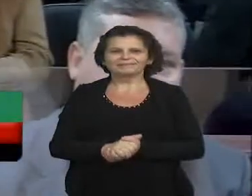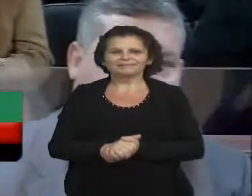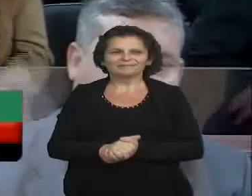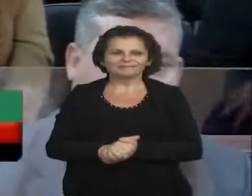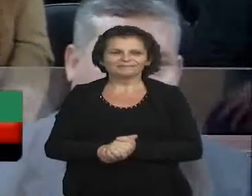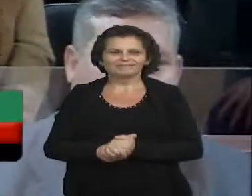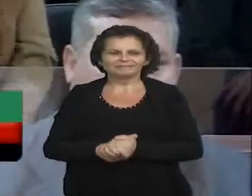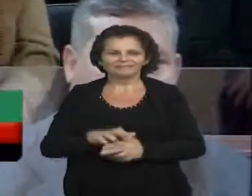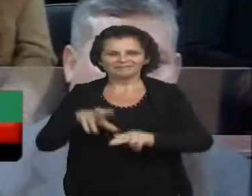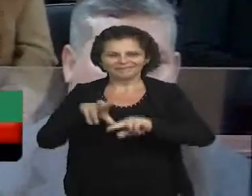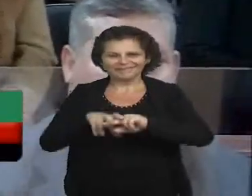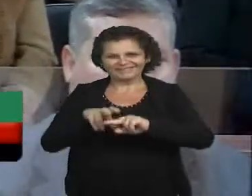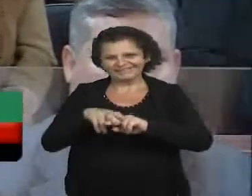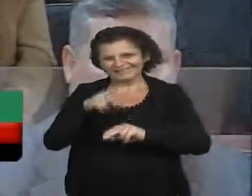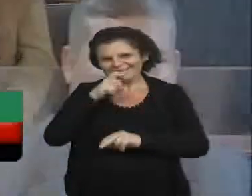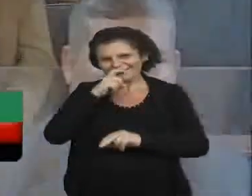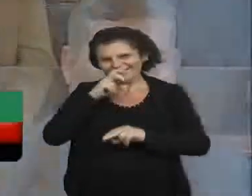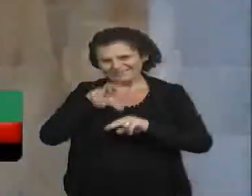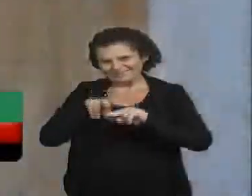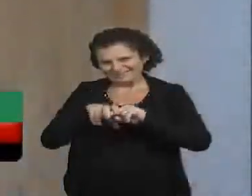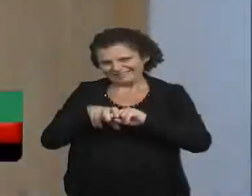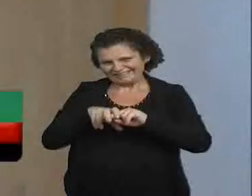Pode sentar, pai.